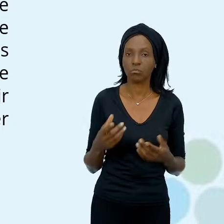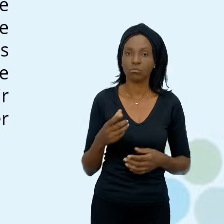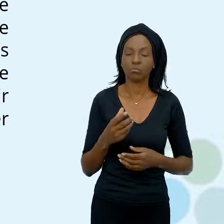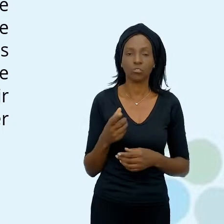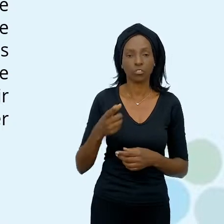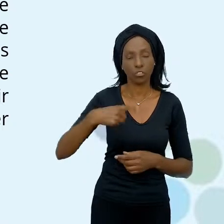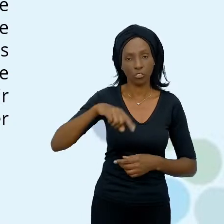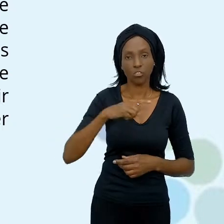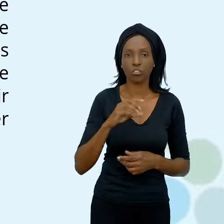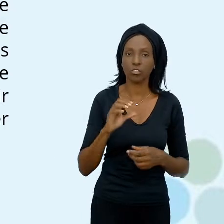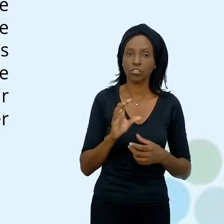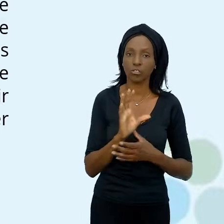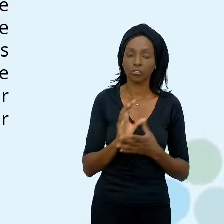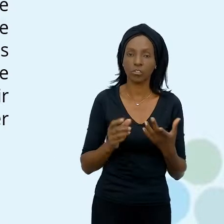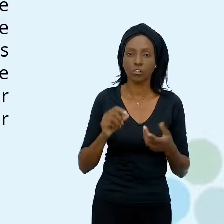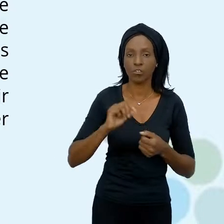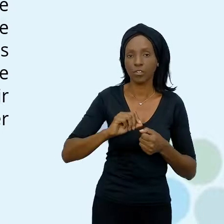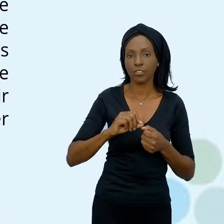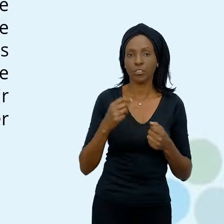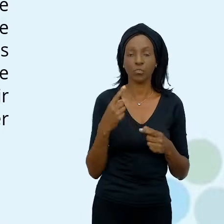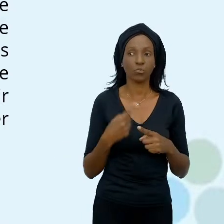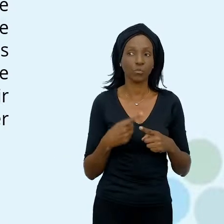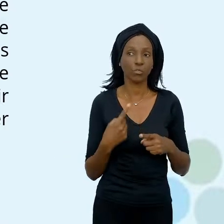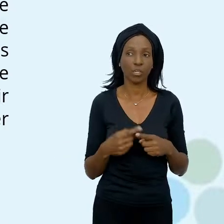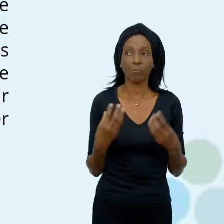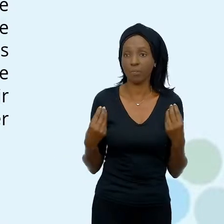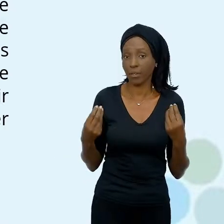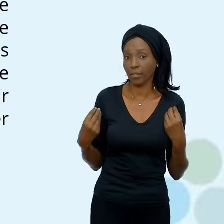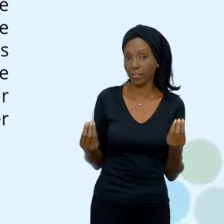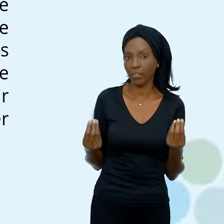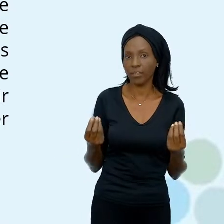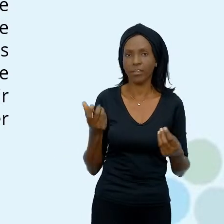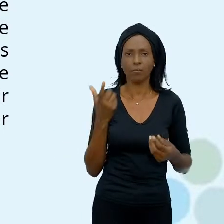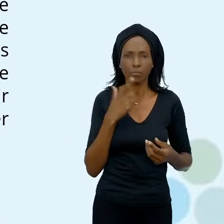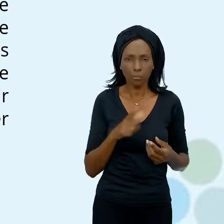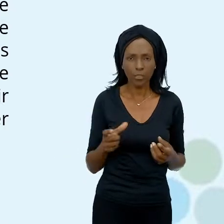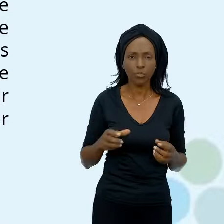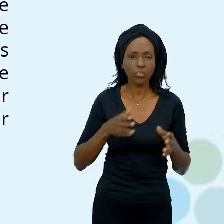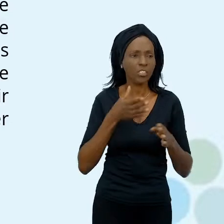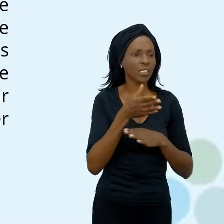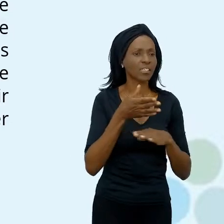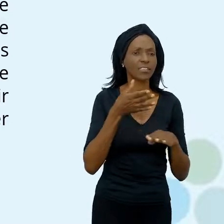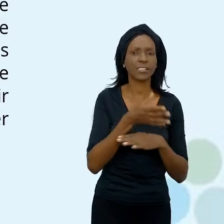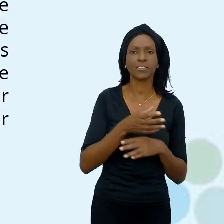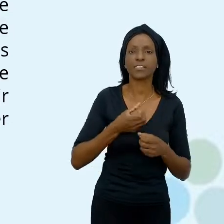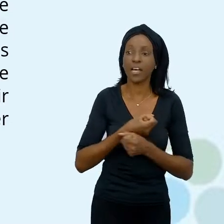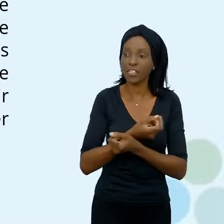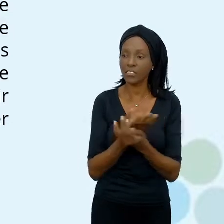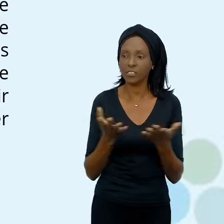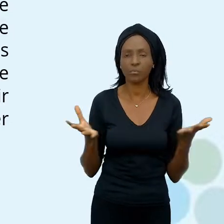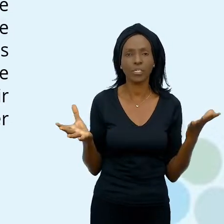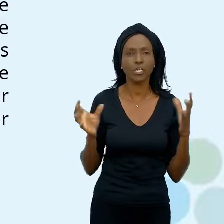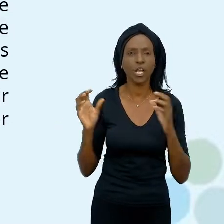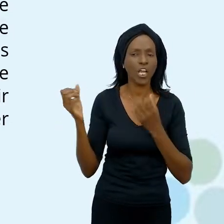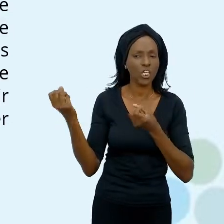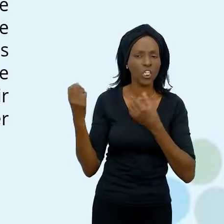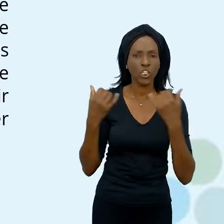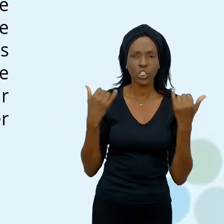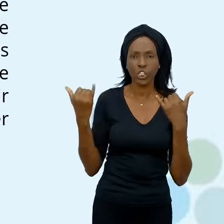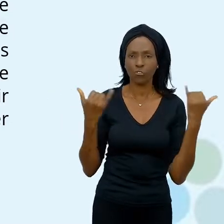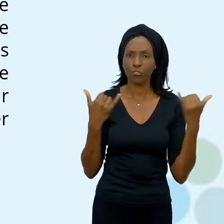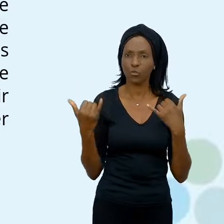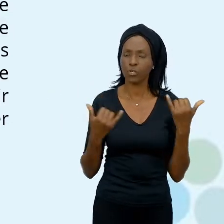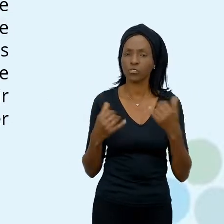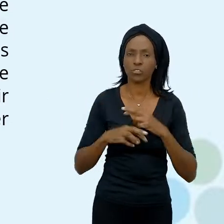E para quê, pessoal? Para que a gente consiga acessar e difundir informações, produzir conhecimentos,